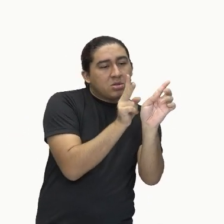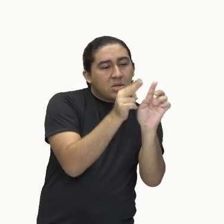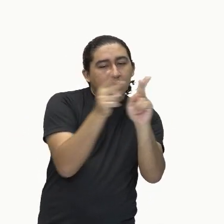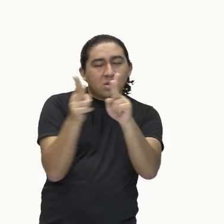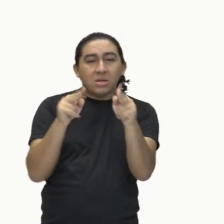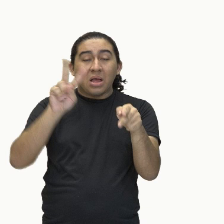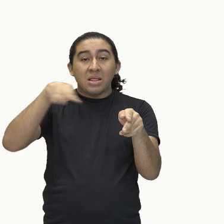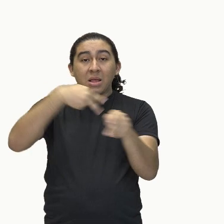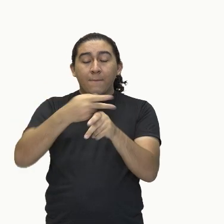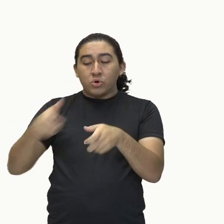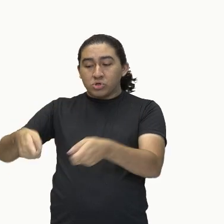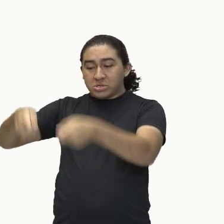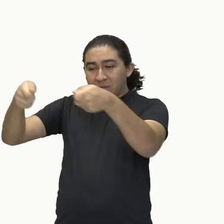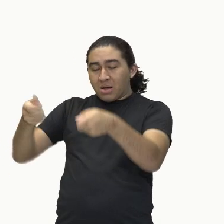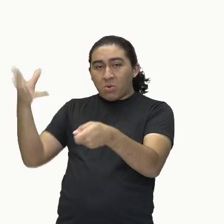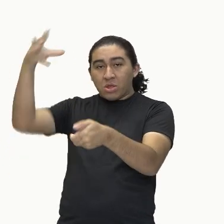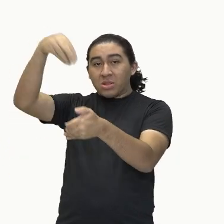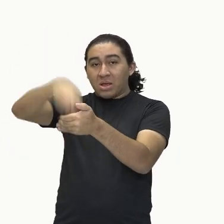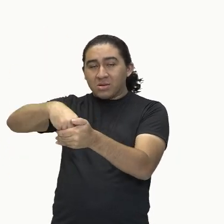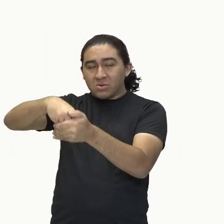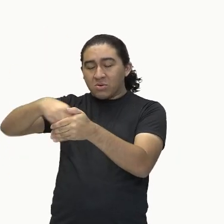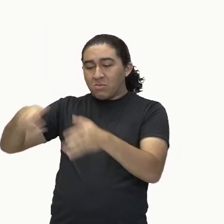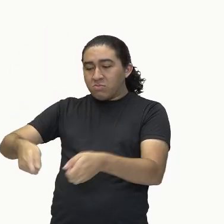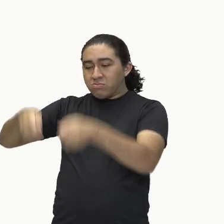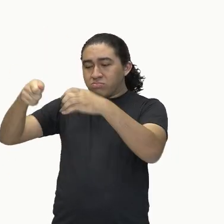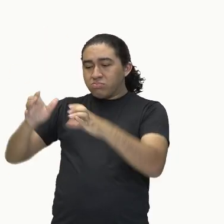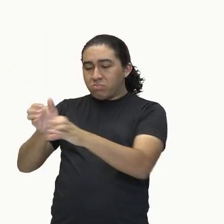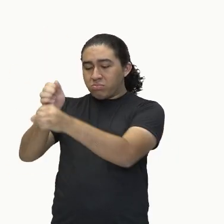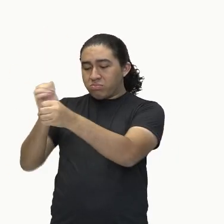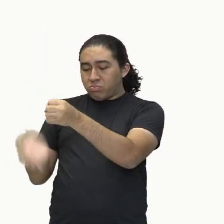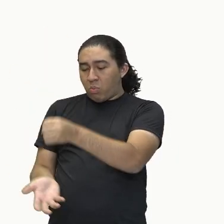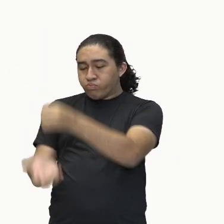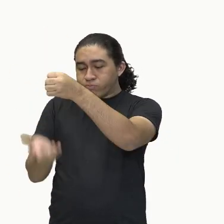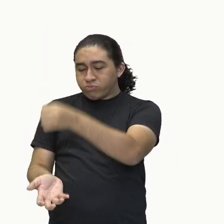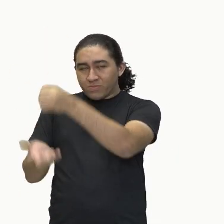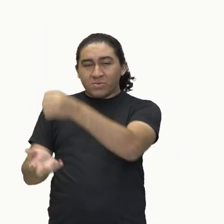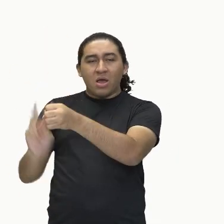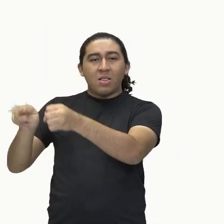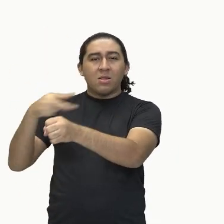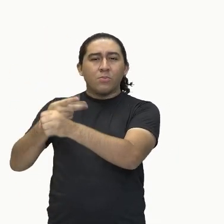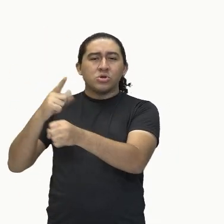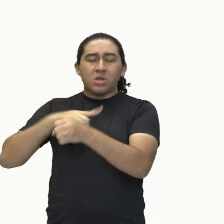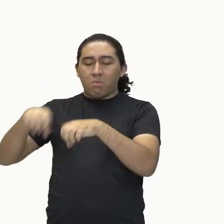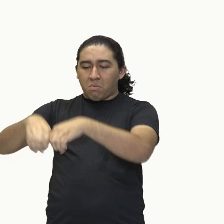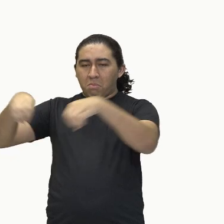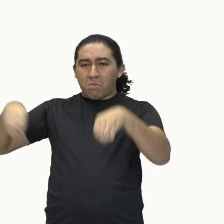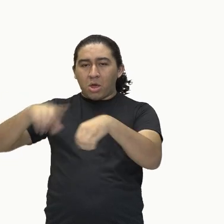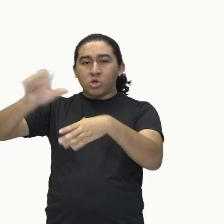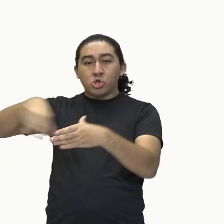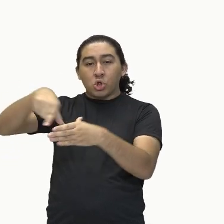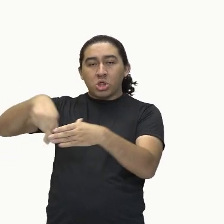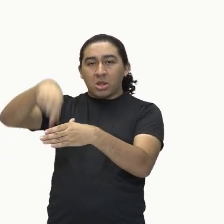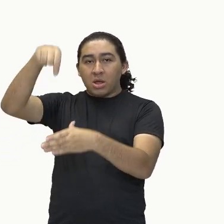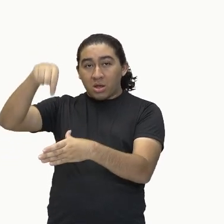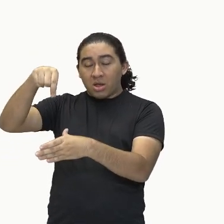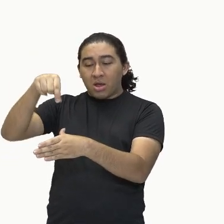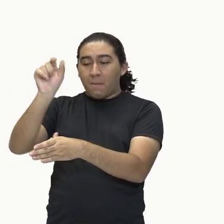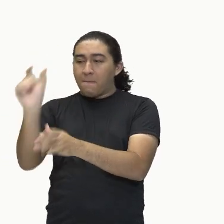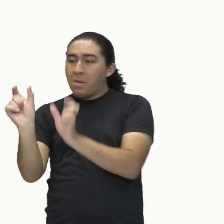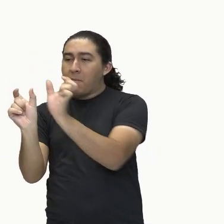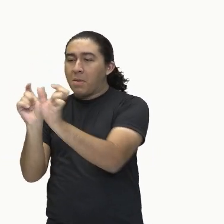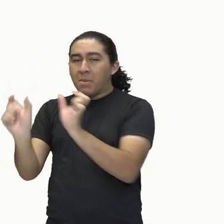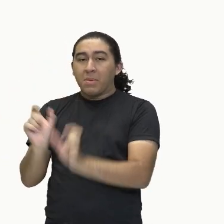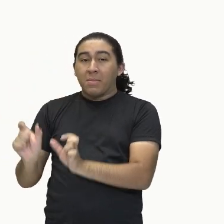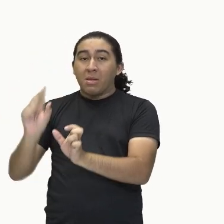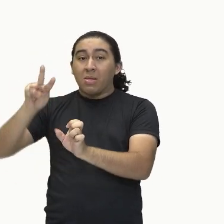saco. Agite suavemente, tire em seguida cada pedaço, um após o outro,